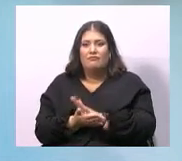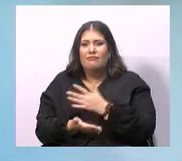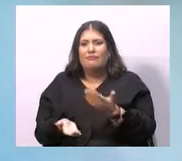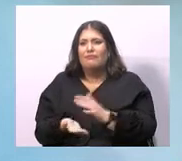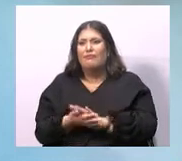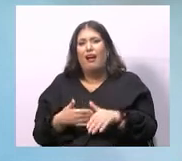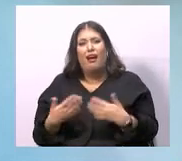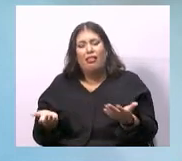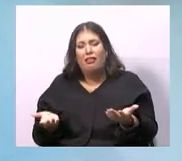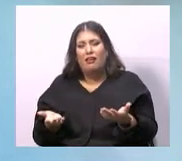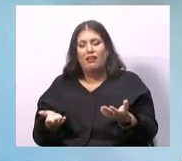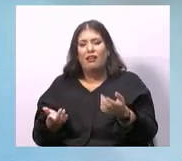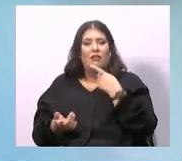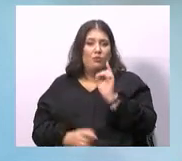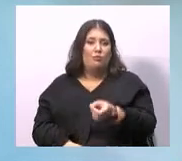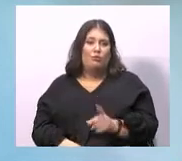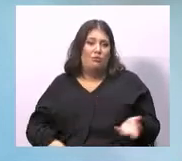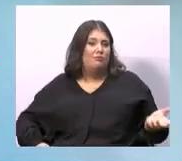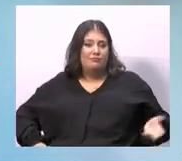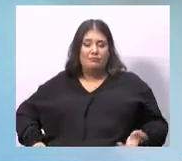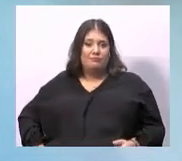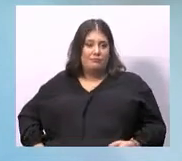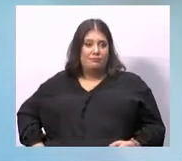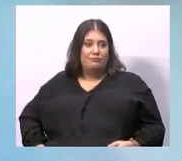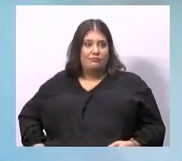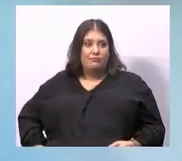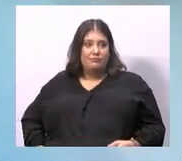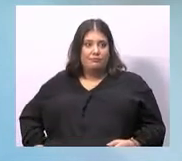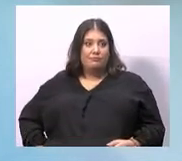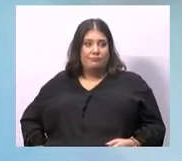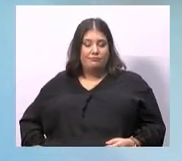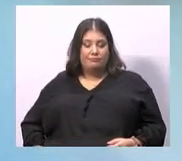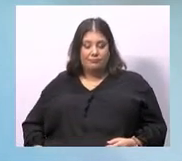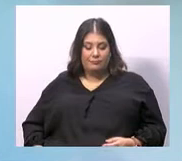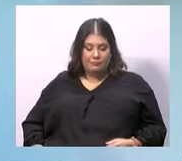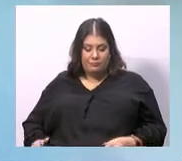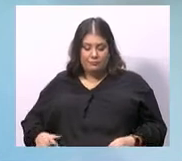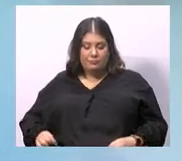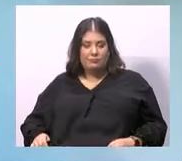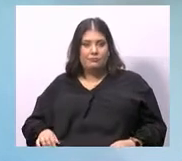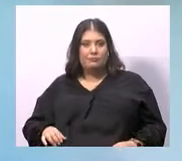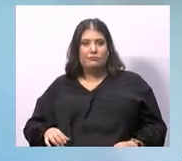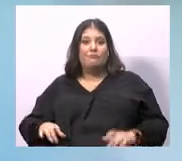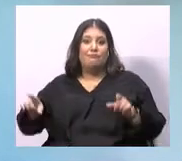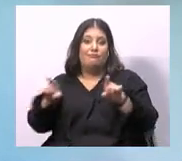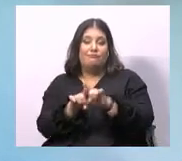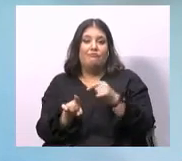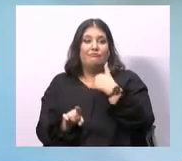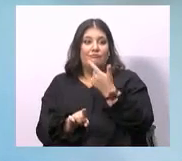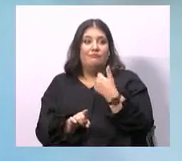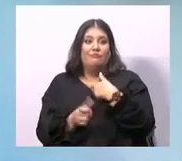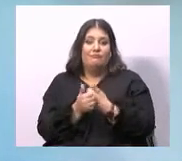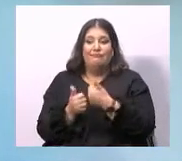não percebo o que é aquilo. Não percebo. Bom, eu assim, portanto, como a Dona Fátima entenda, é